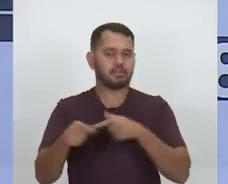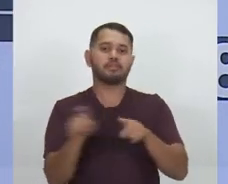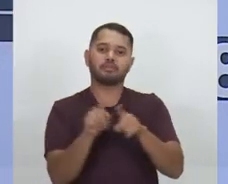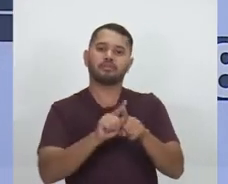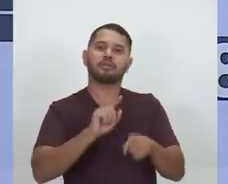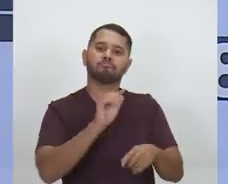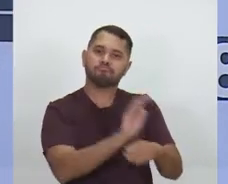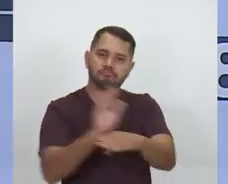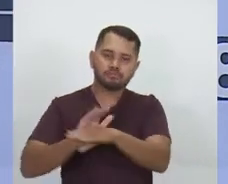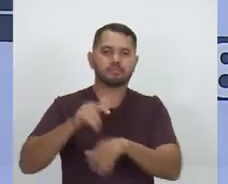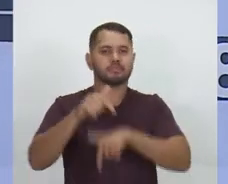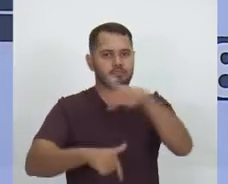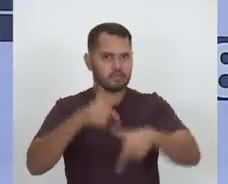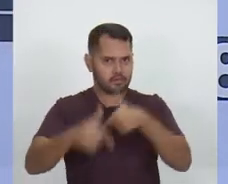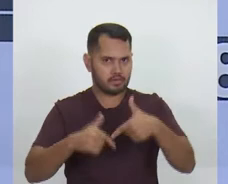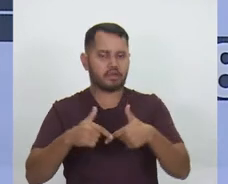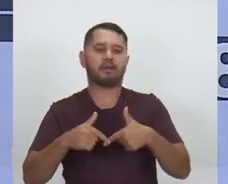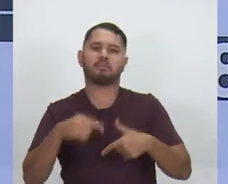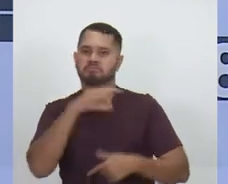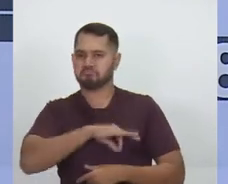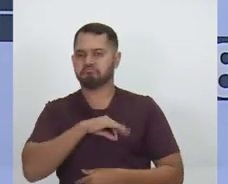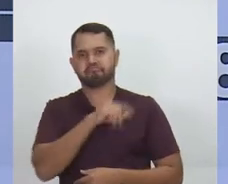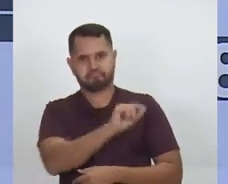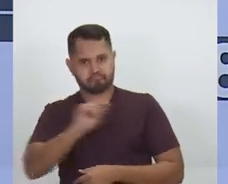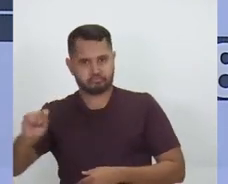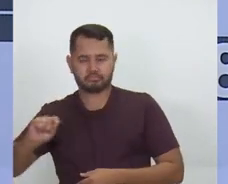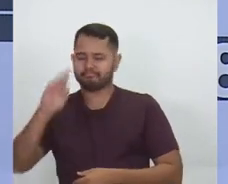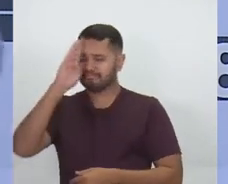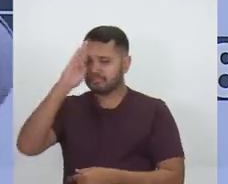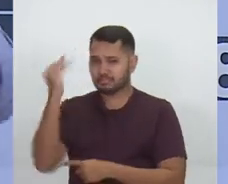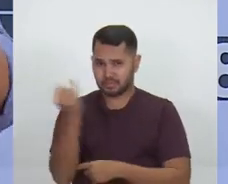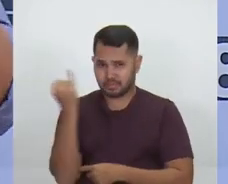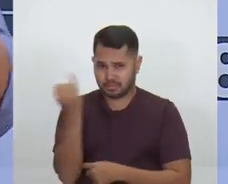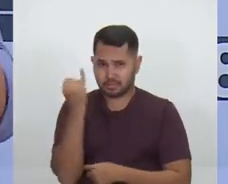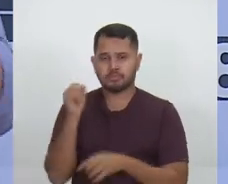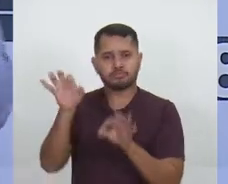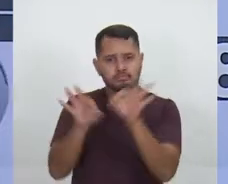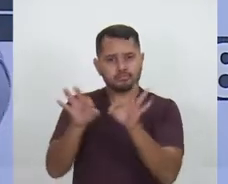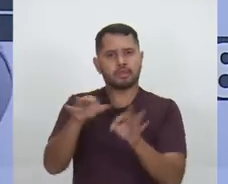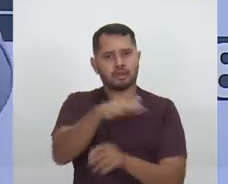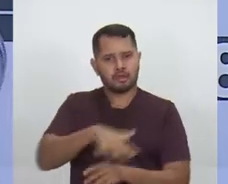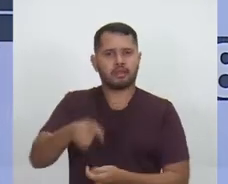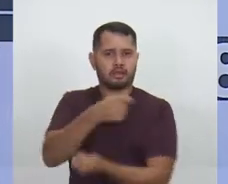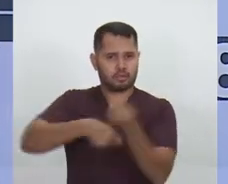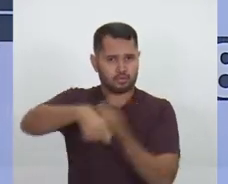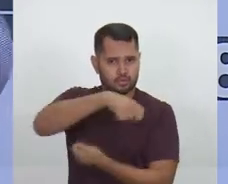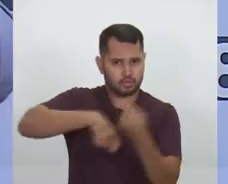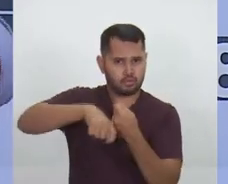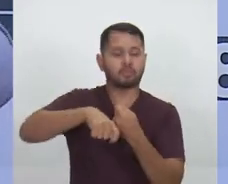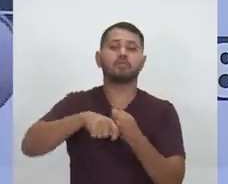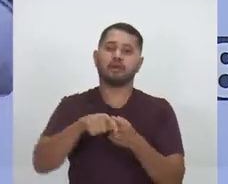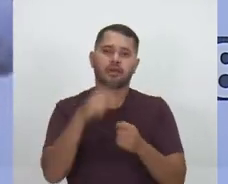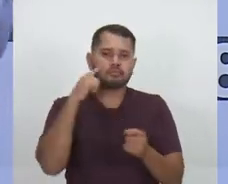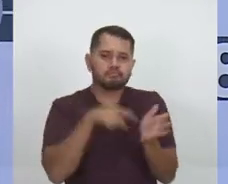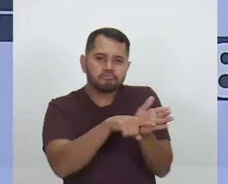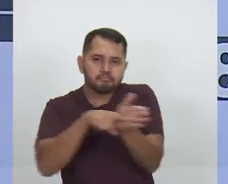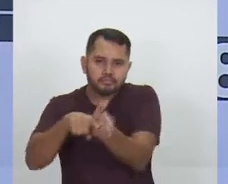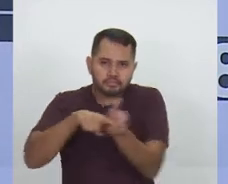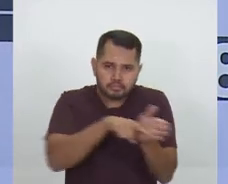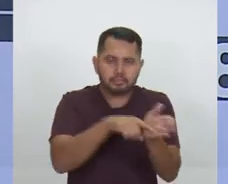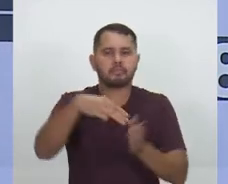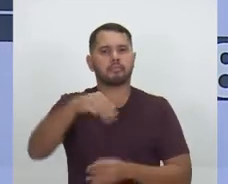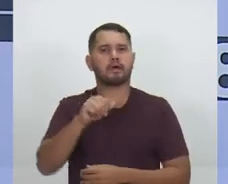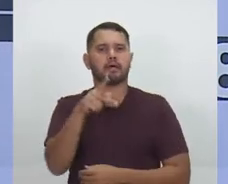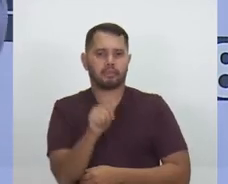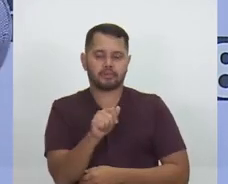a geração de emprego e renda é fundamental nesse planejamento econômico e ecológico mapear essas áreas além de